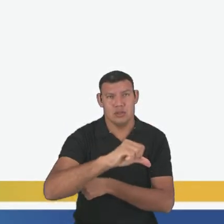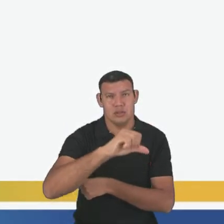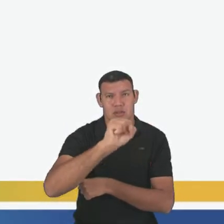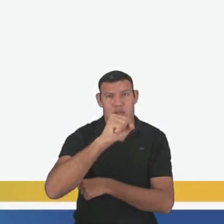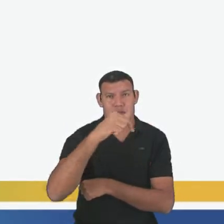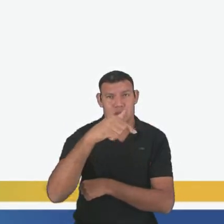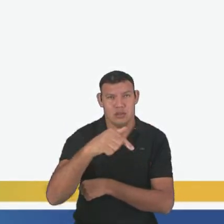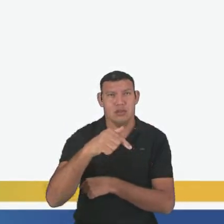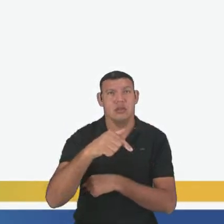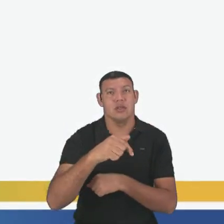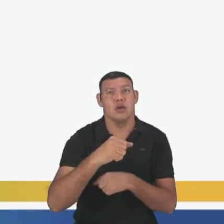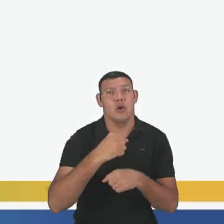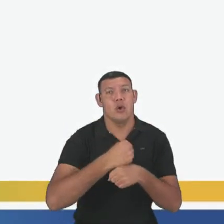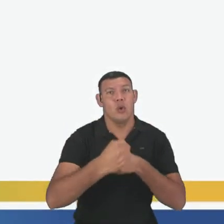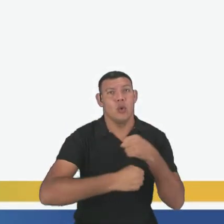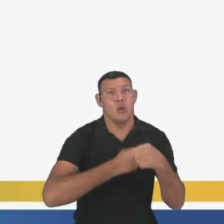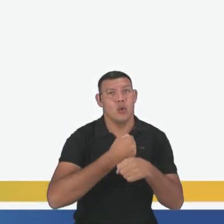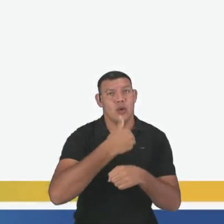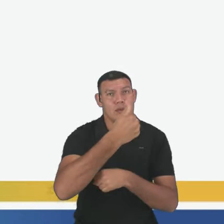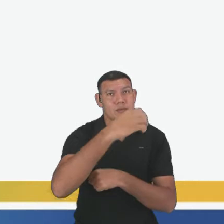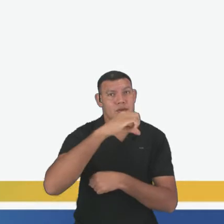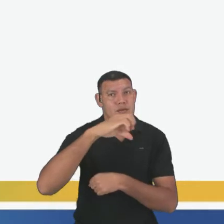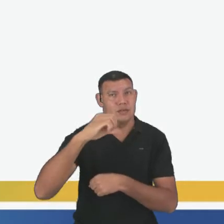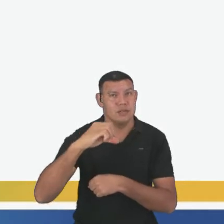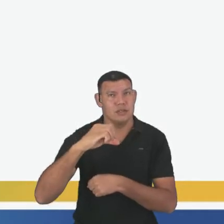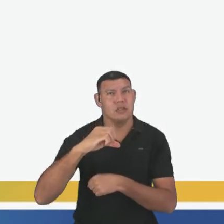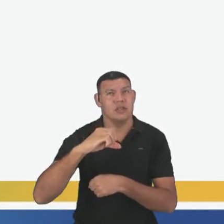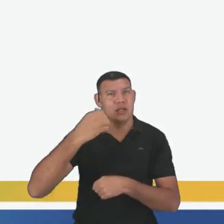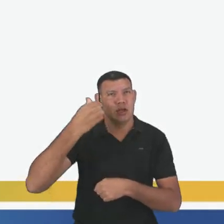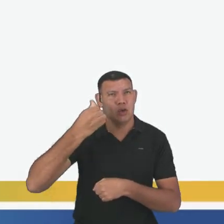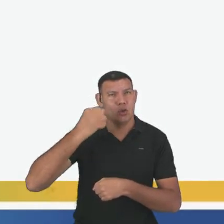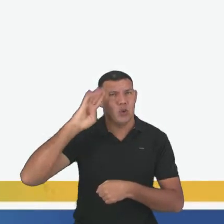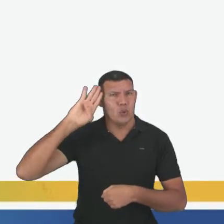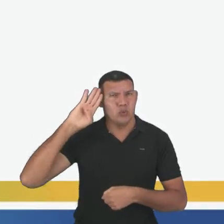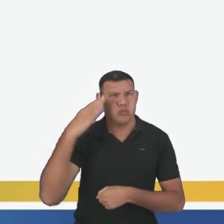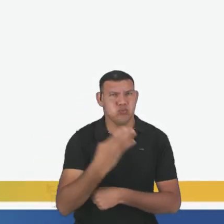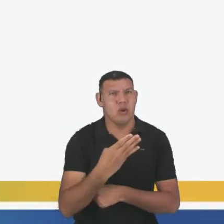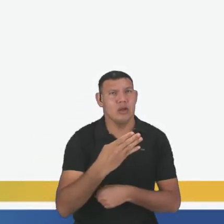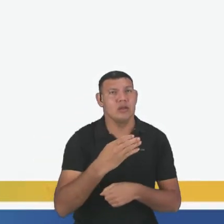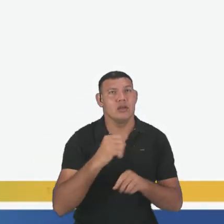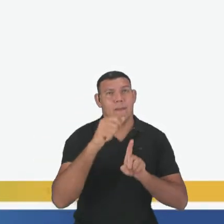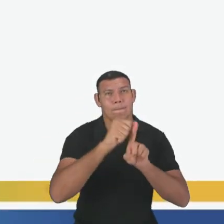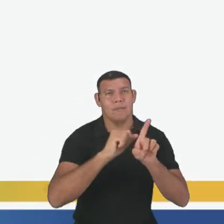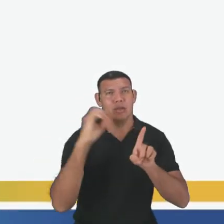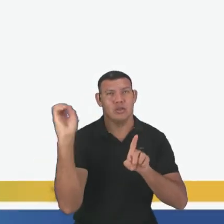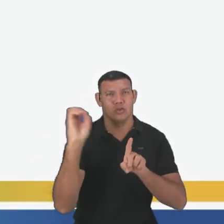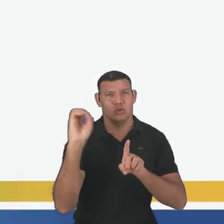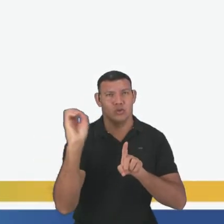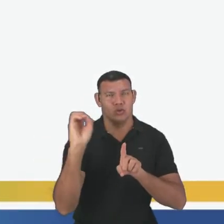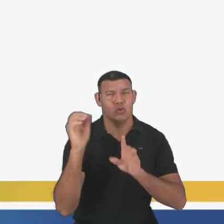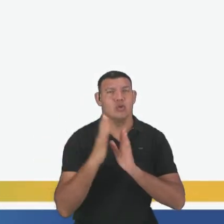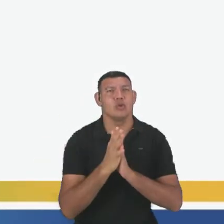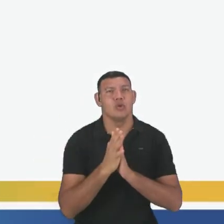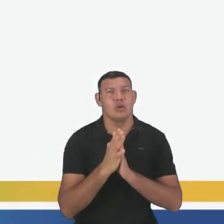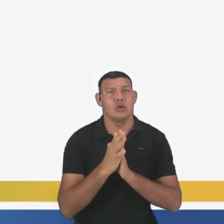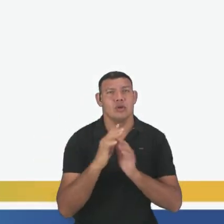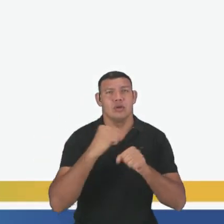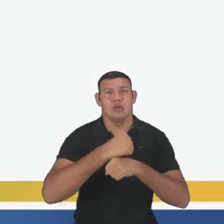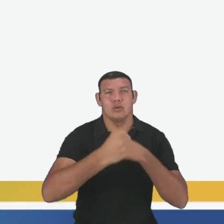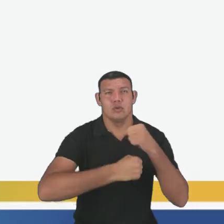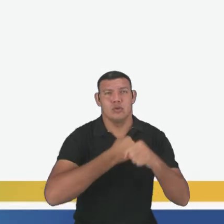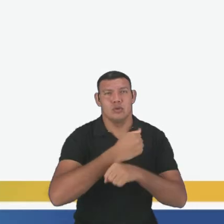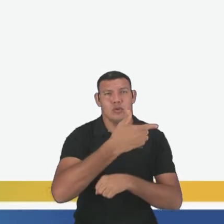a 6 bilhões. Em outubro de 2011, a população mundial era de 7 bilhões, segundo a Organização das